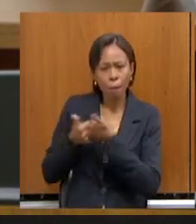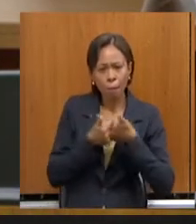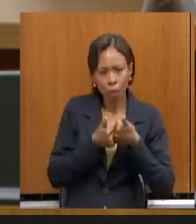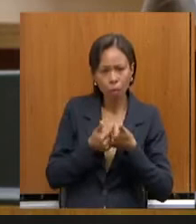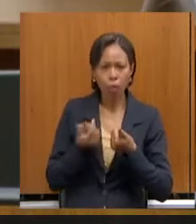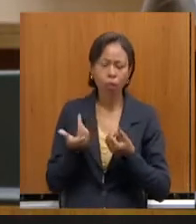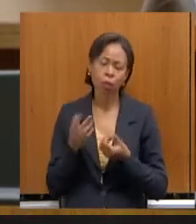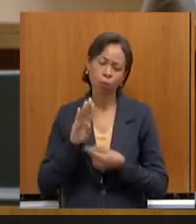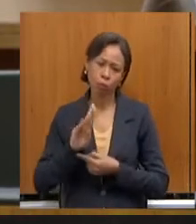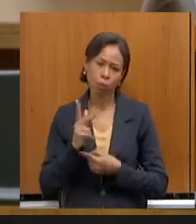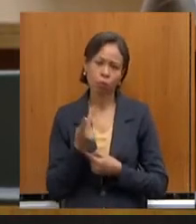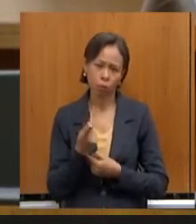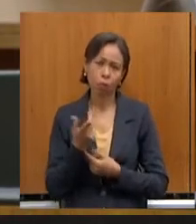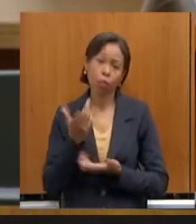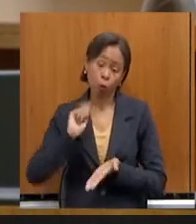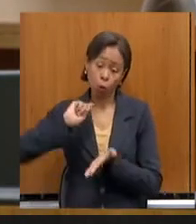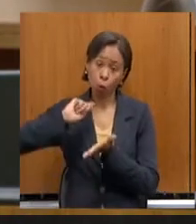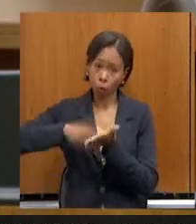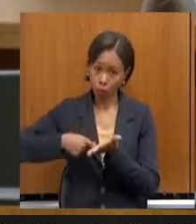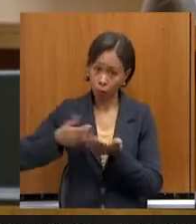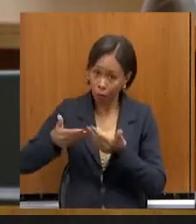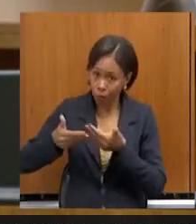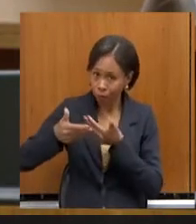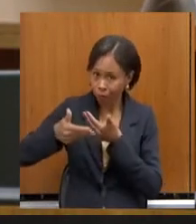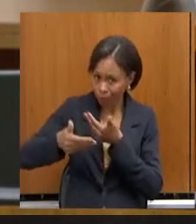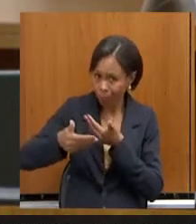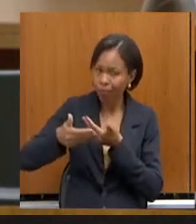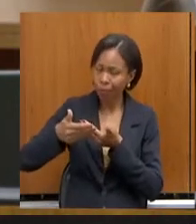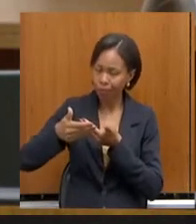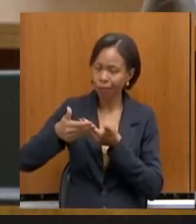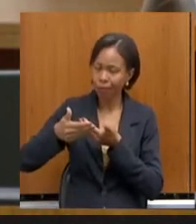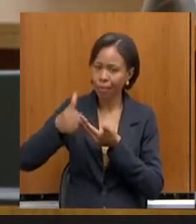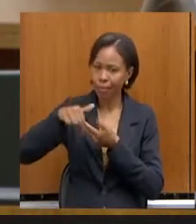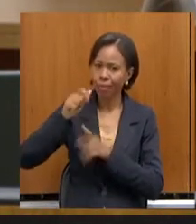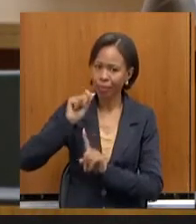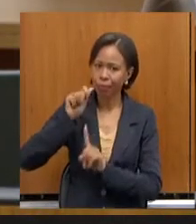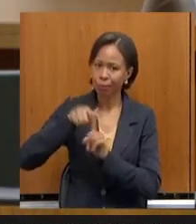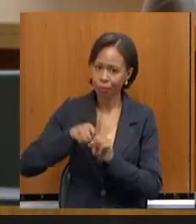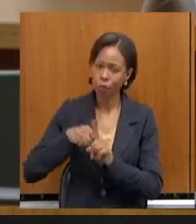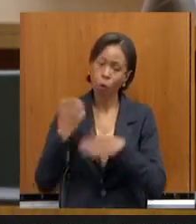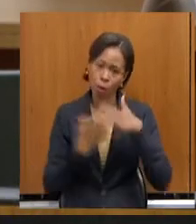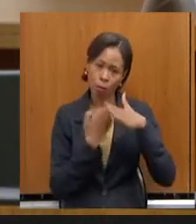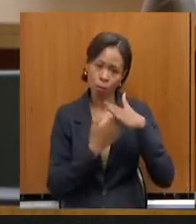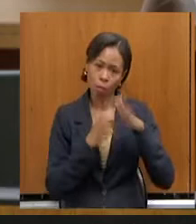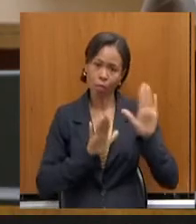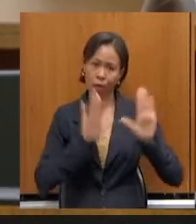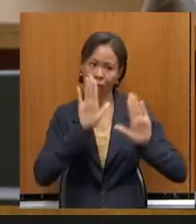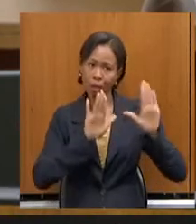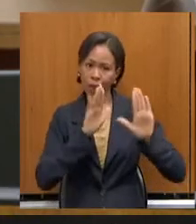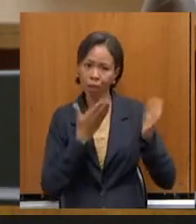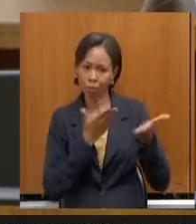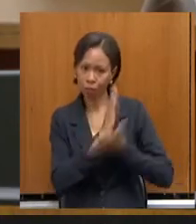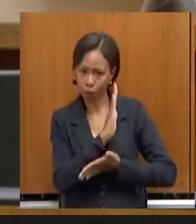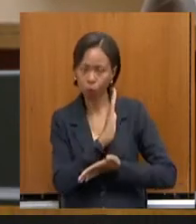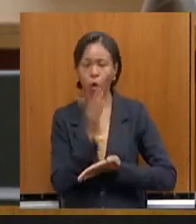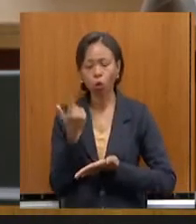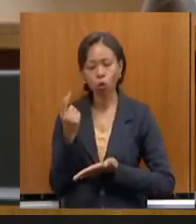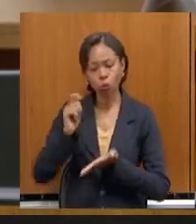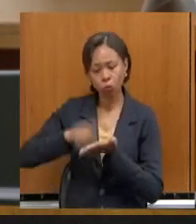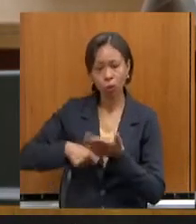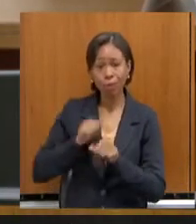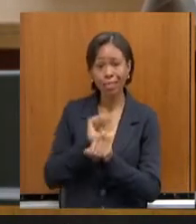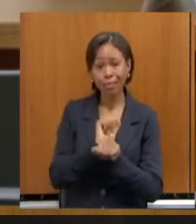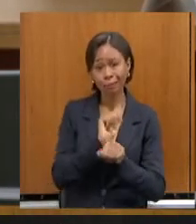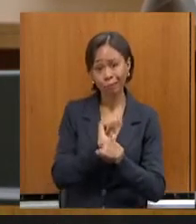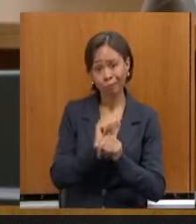a o contrato será assinado ainda este mês com a empresa que venceu a concessão nós é só em função